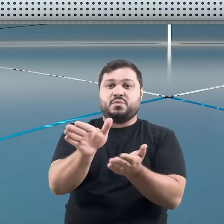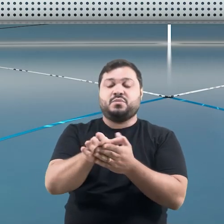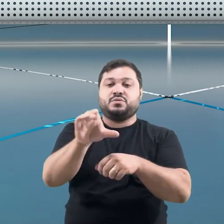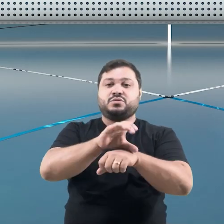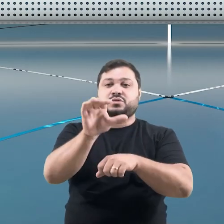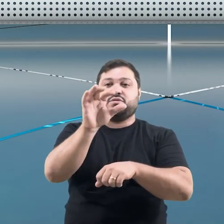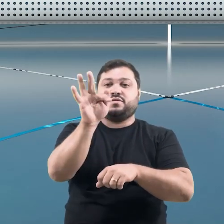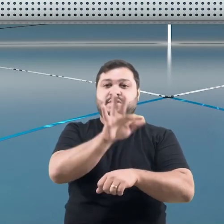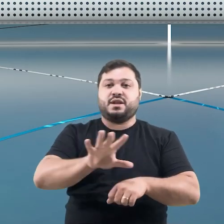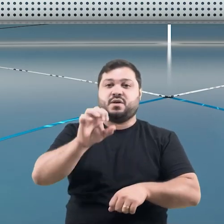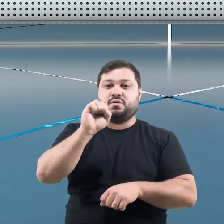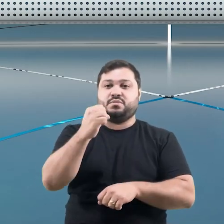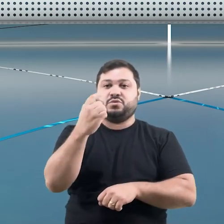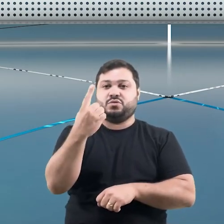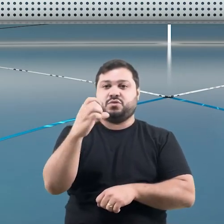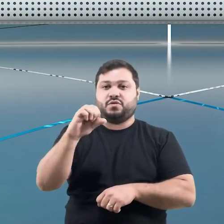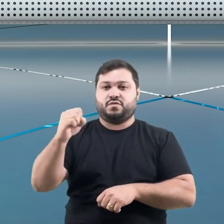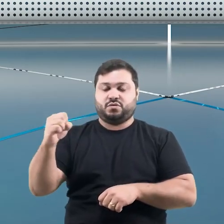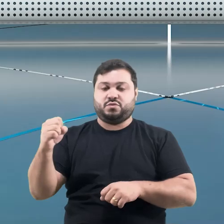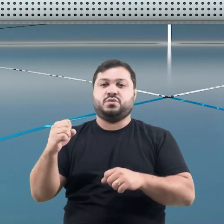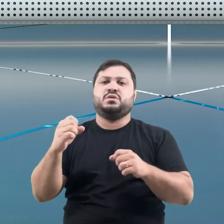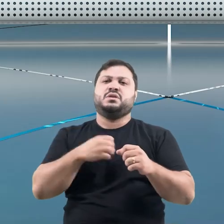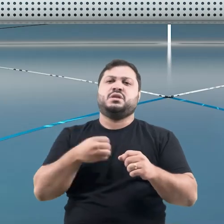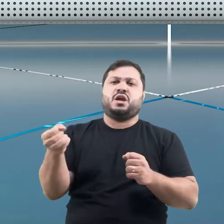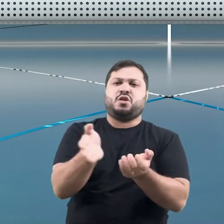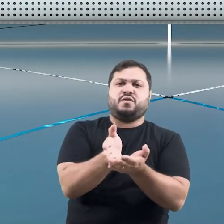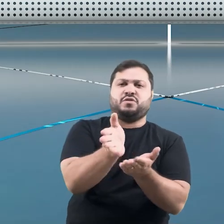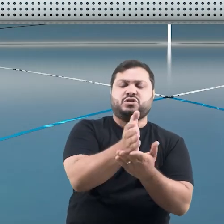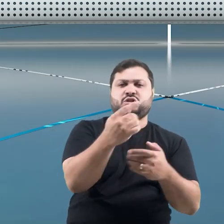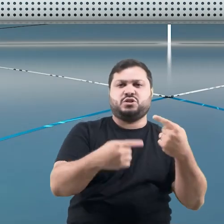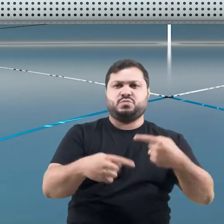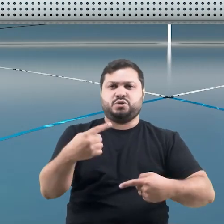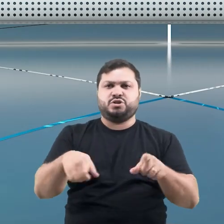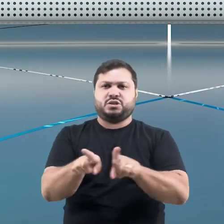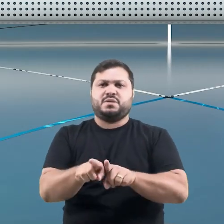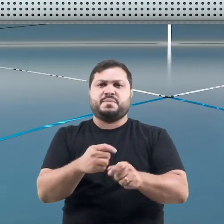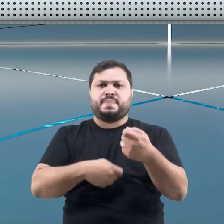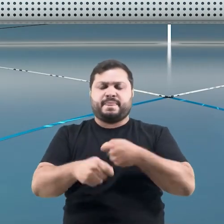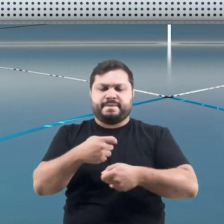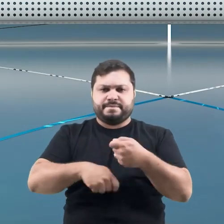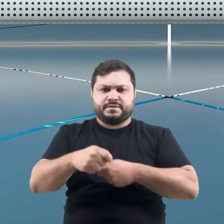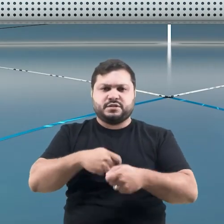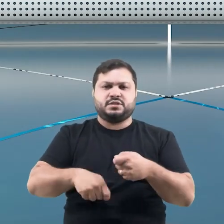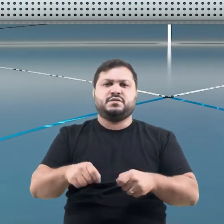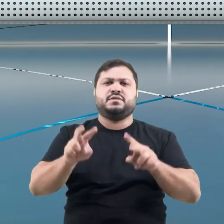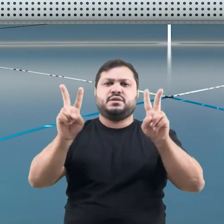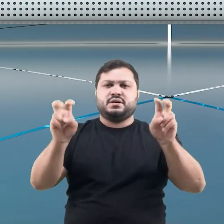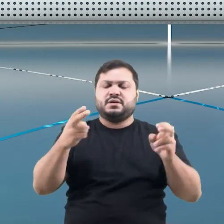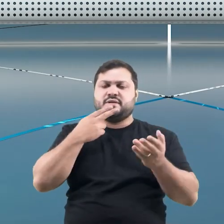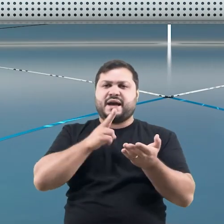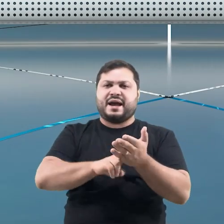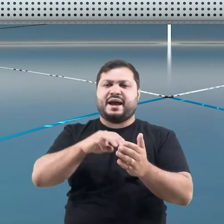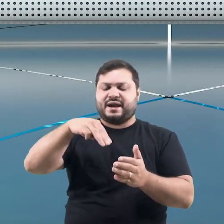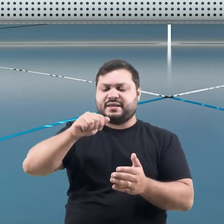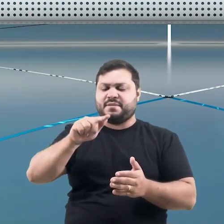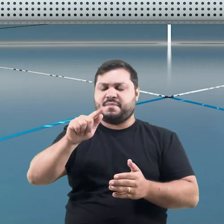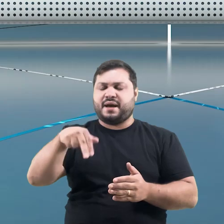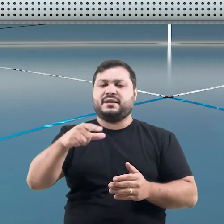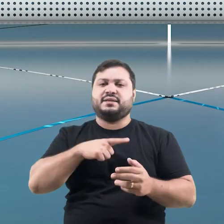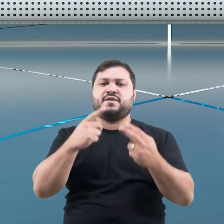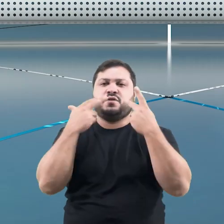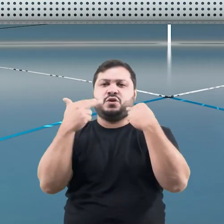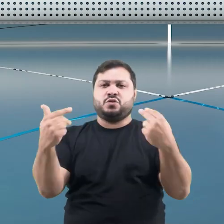de 1988. Além de novas diretrizes políticas e administrativas, a chamada Carta Magna